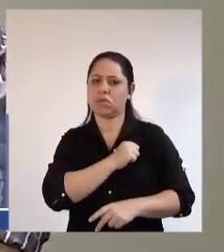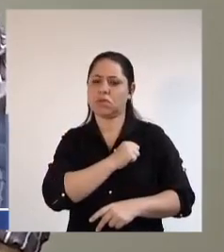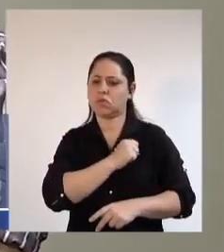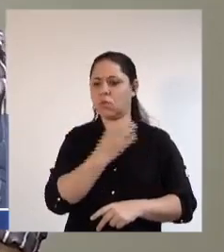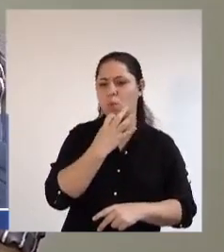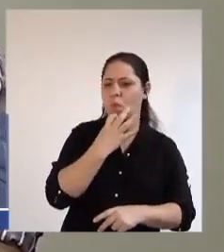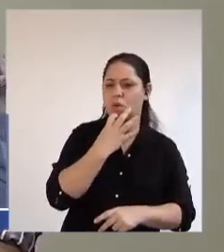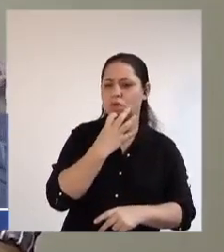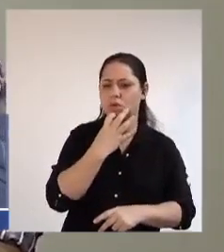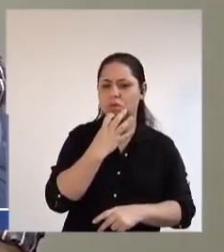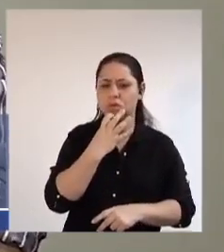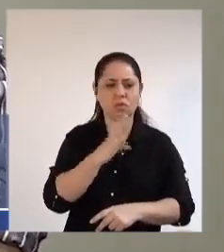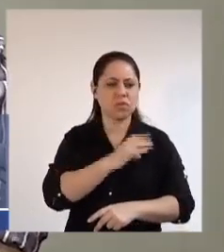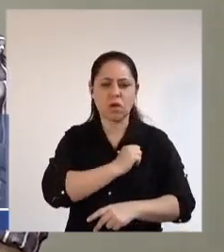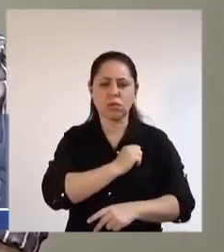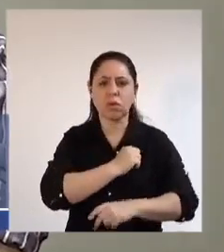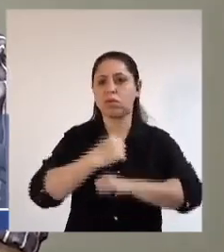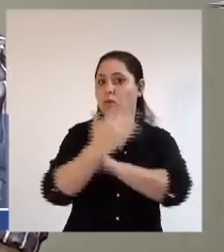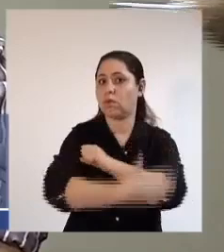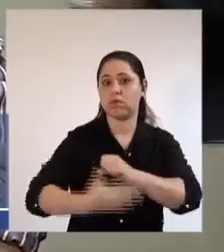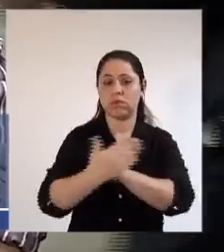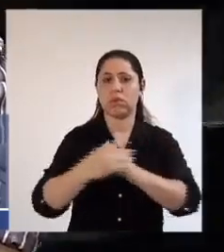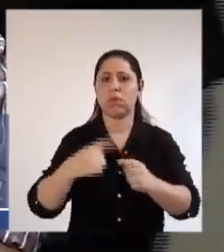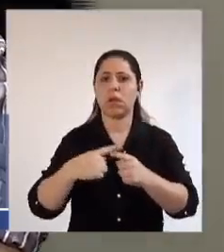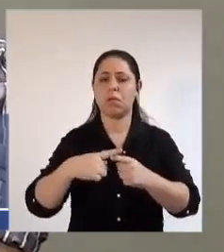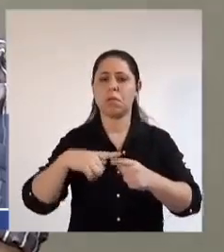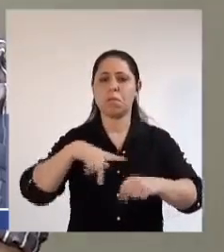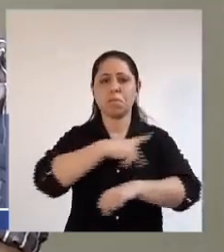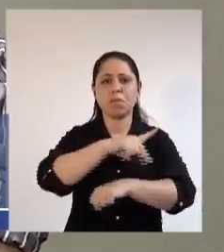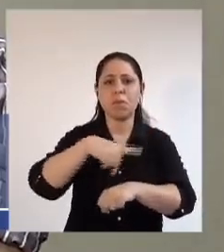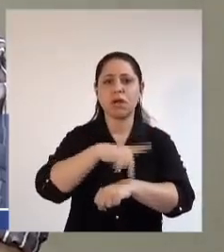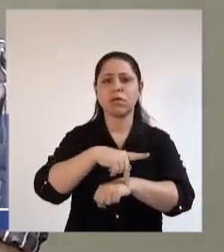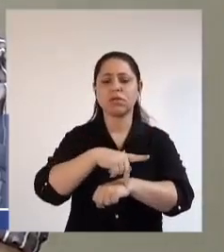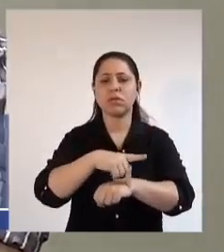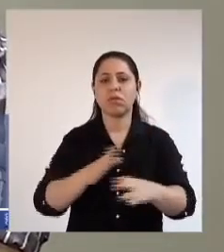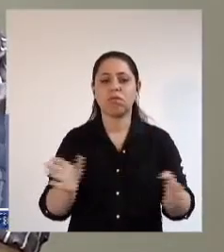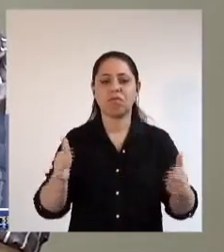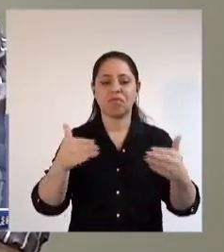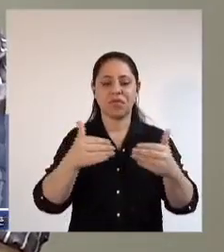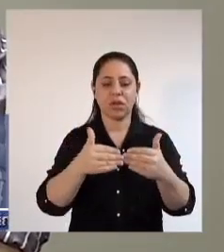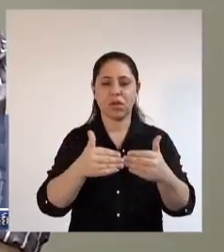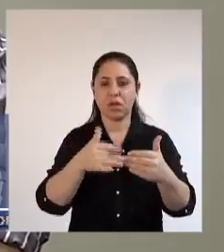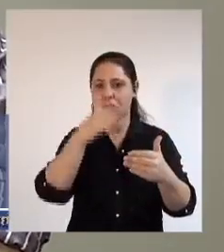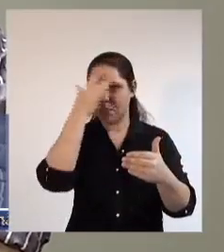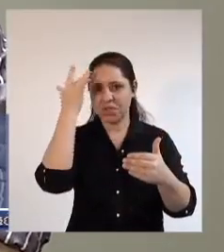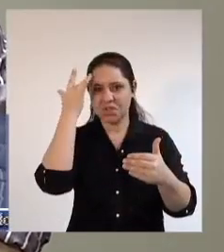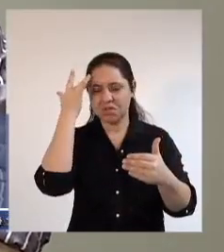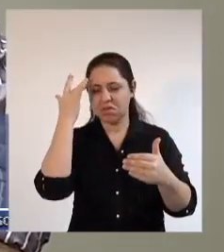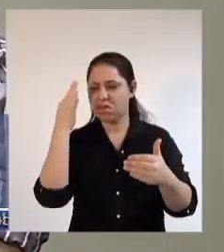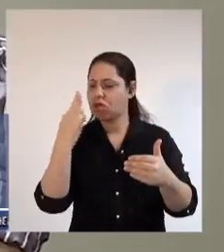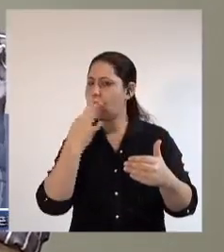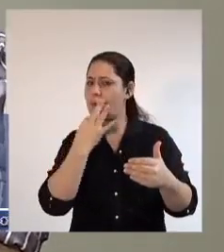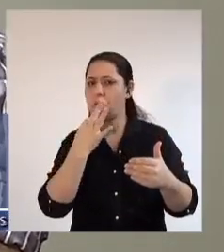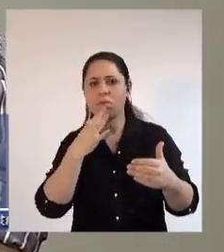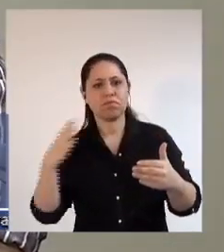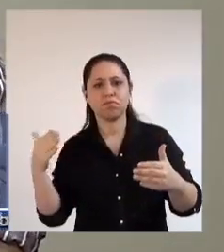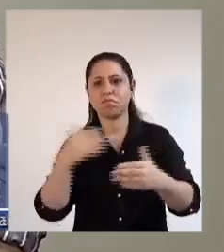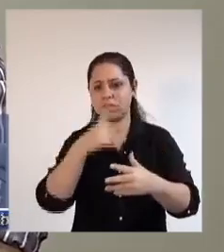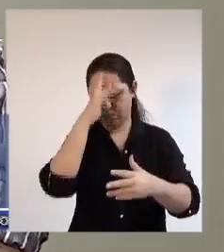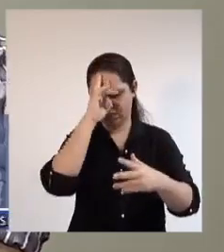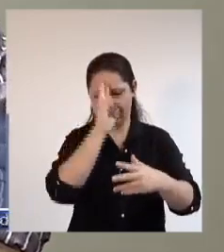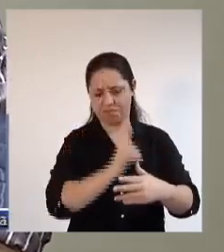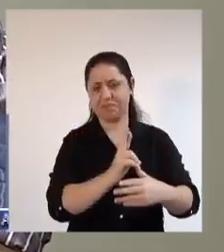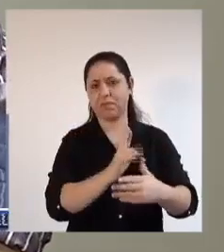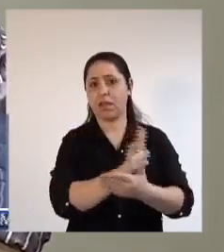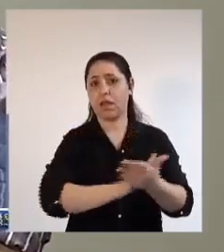o parque de papel fechado as pessoas não se interessam não conhece não respeitam